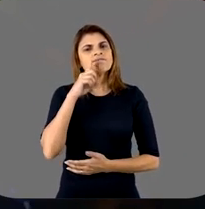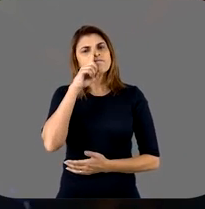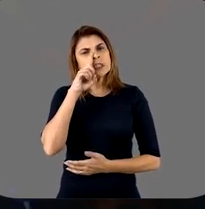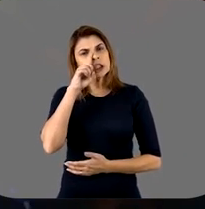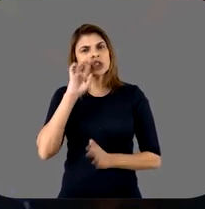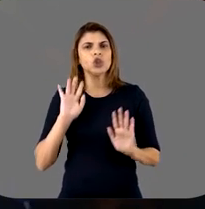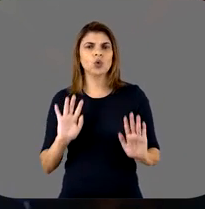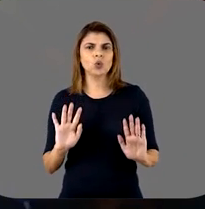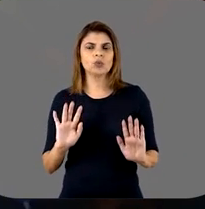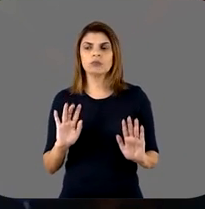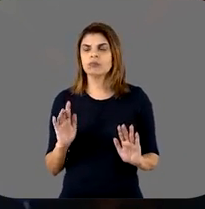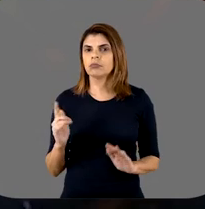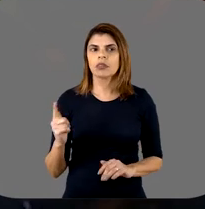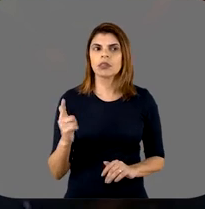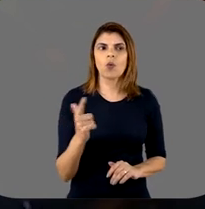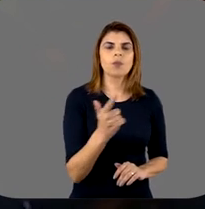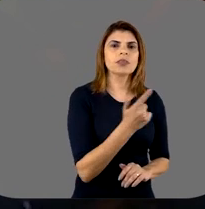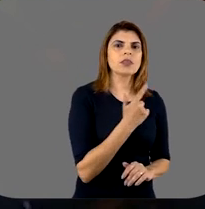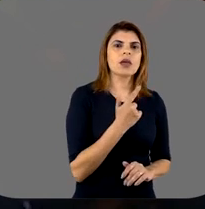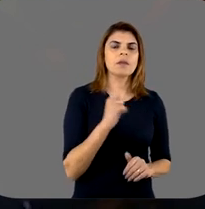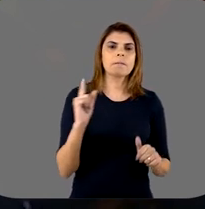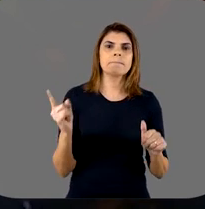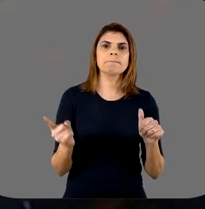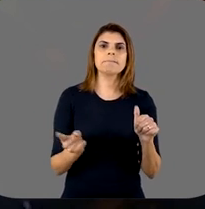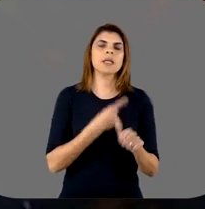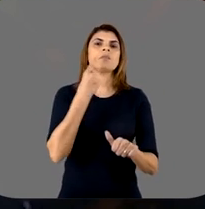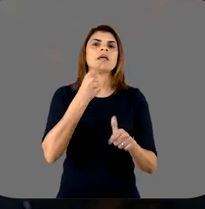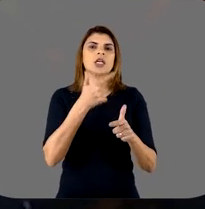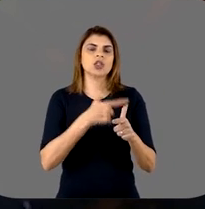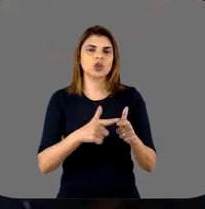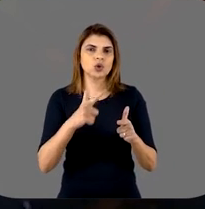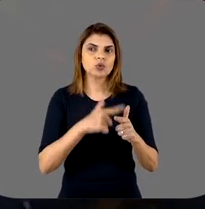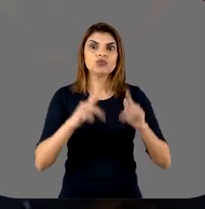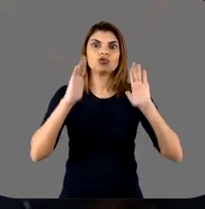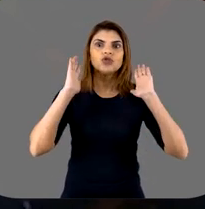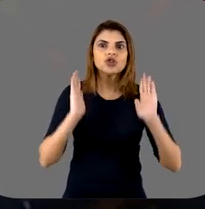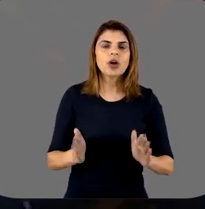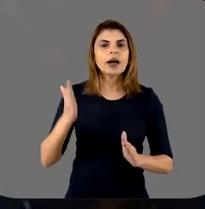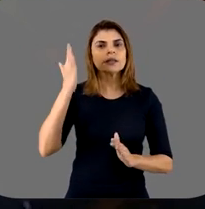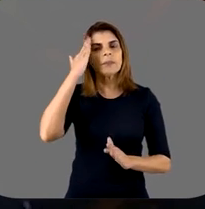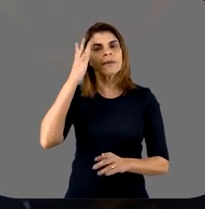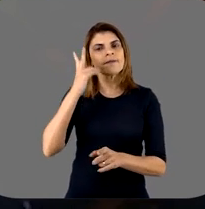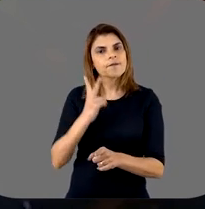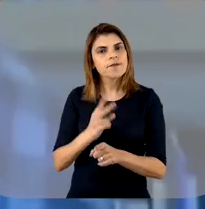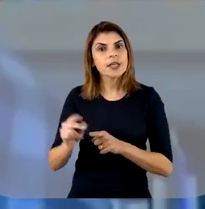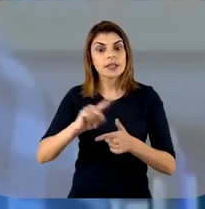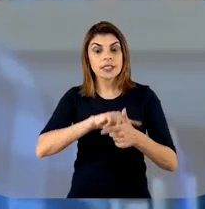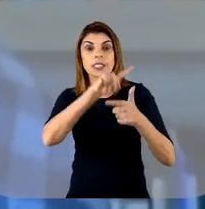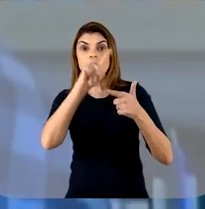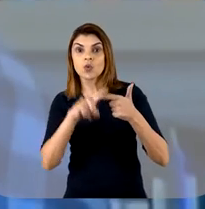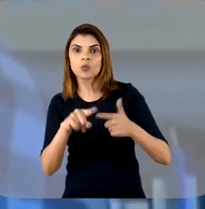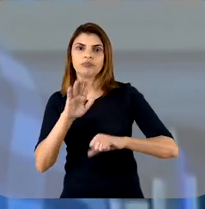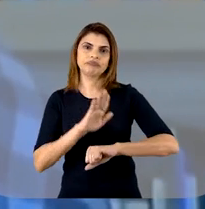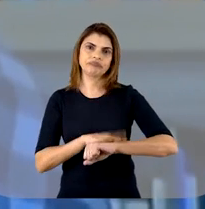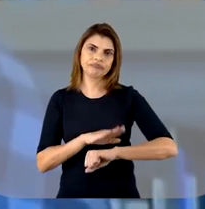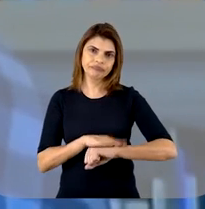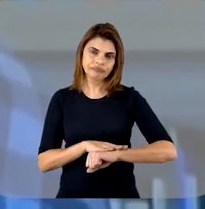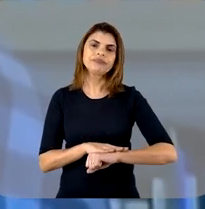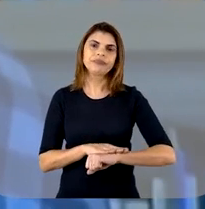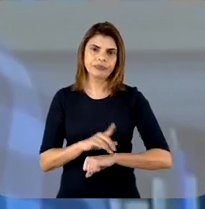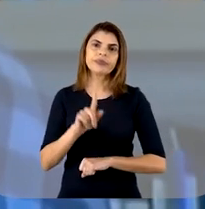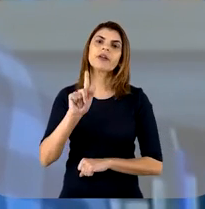risco de não ter completado a primeira onda e já enfrentarmos uma segunda onda. Isso